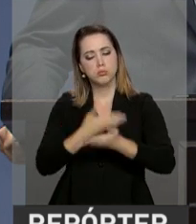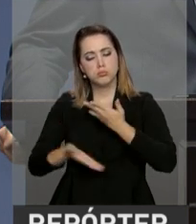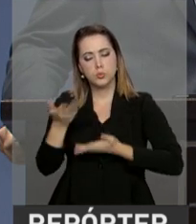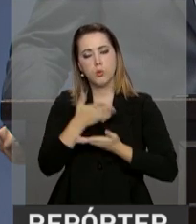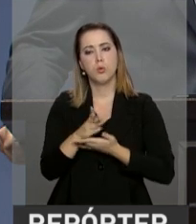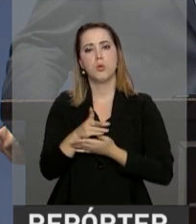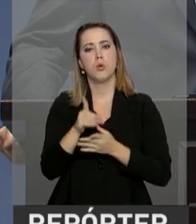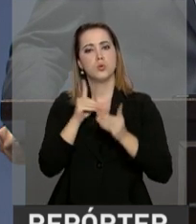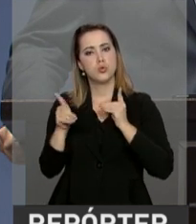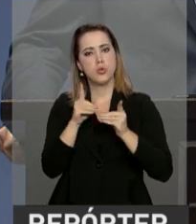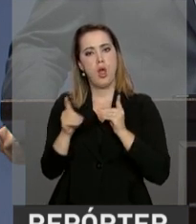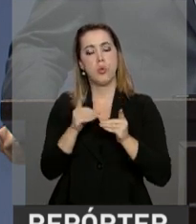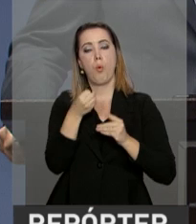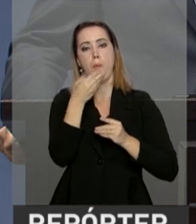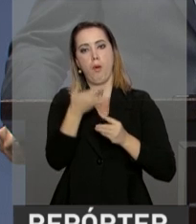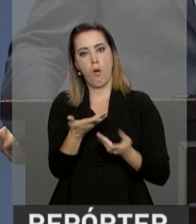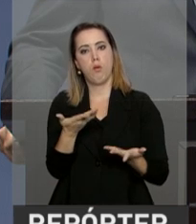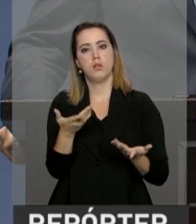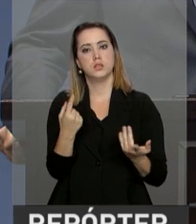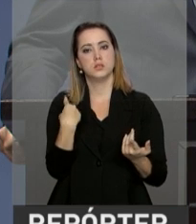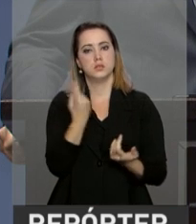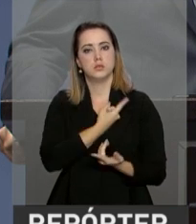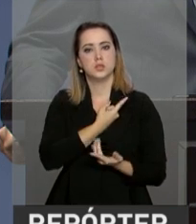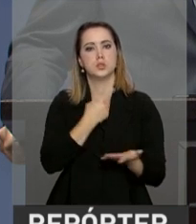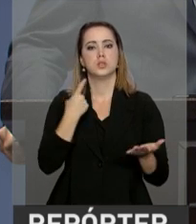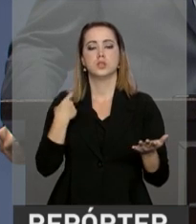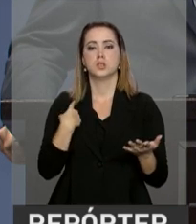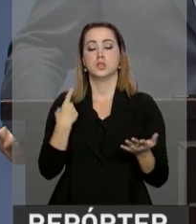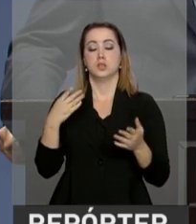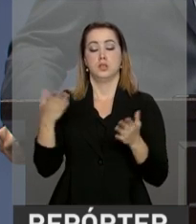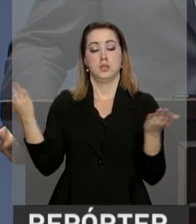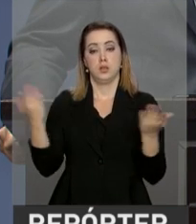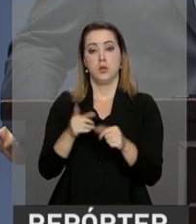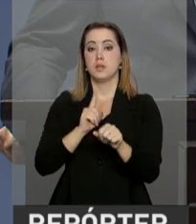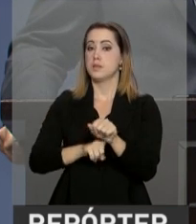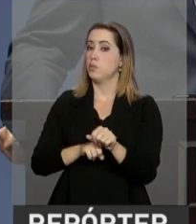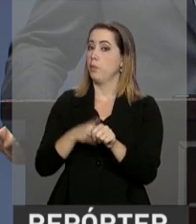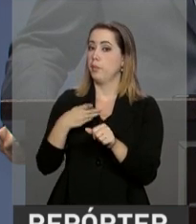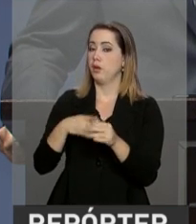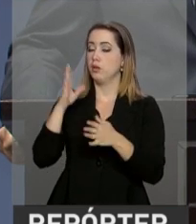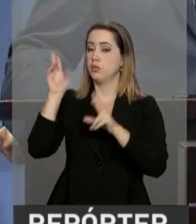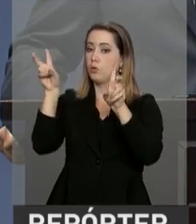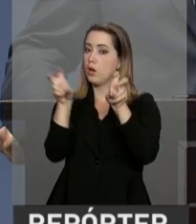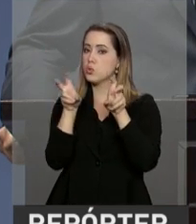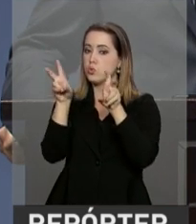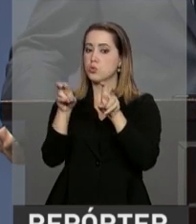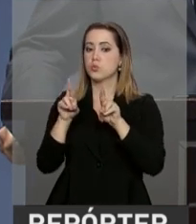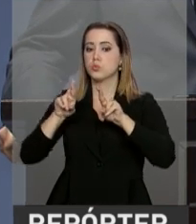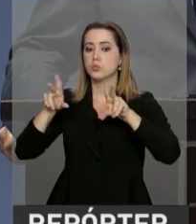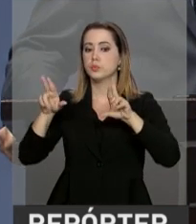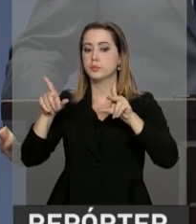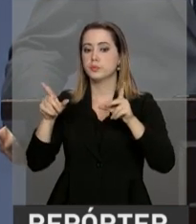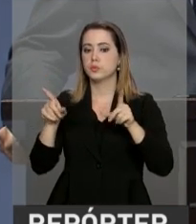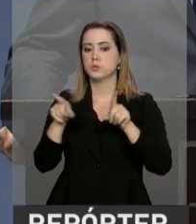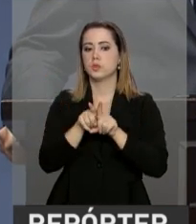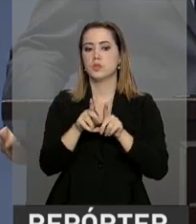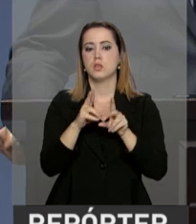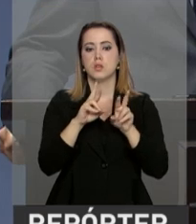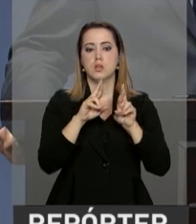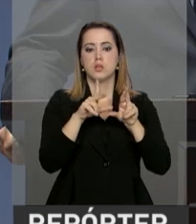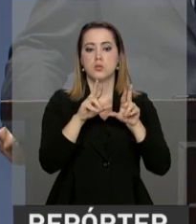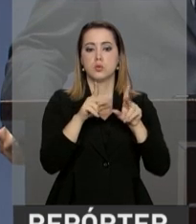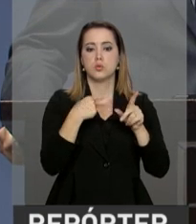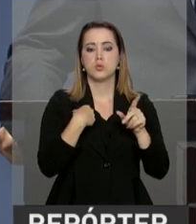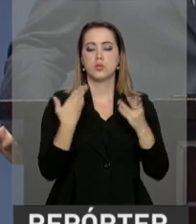esta oportunidade para tratar de assuntos diversos que vão principalmente do Mercosul,